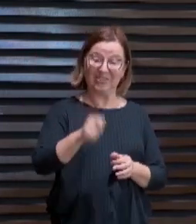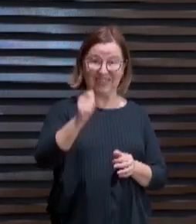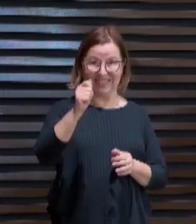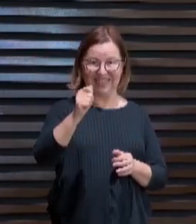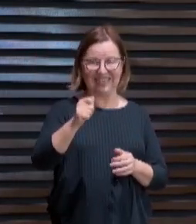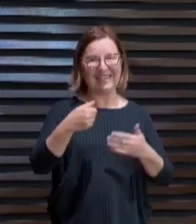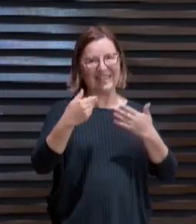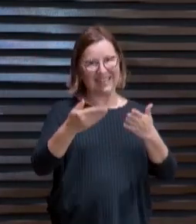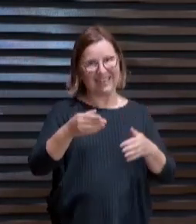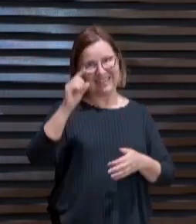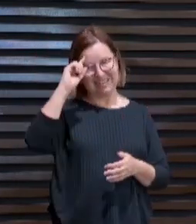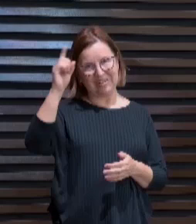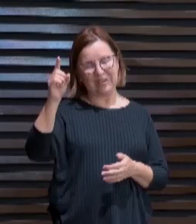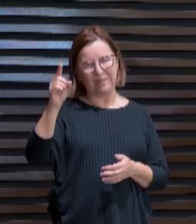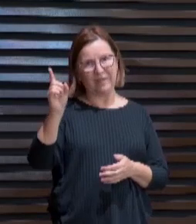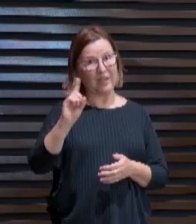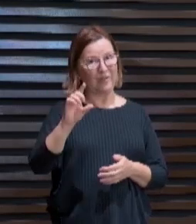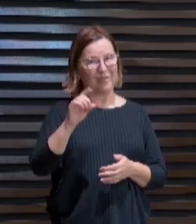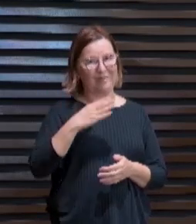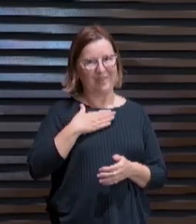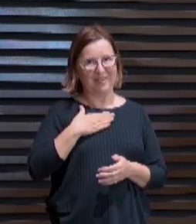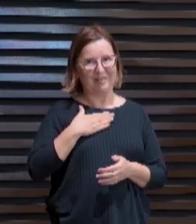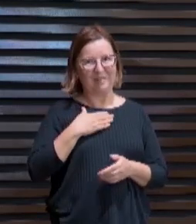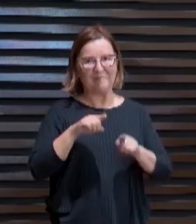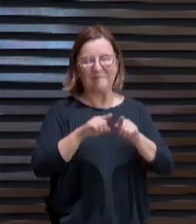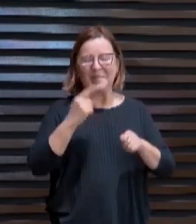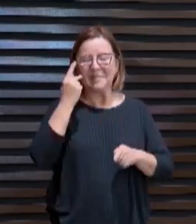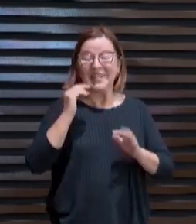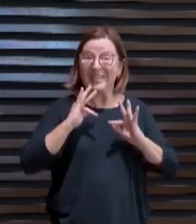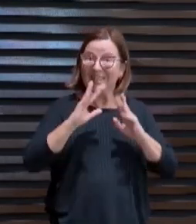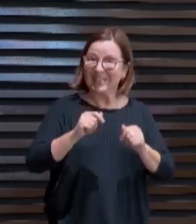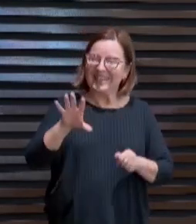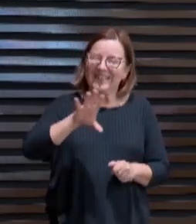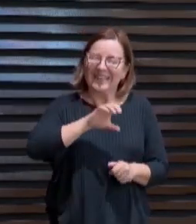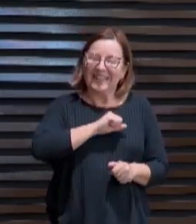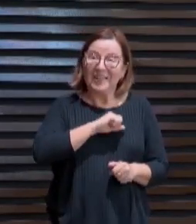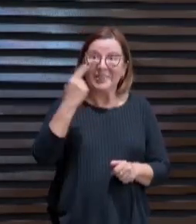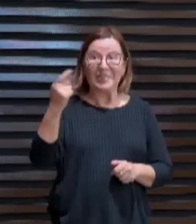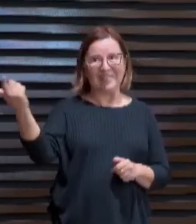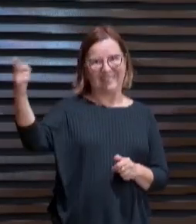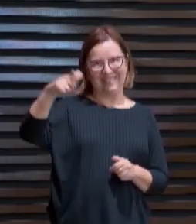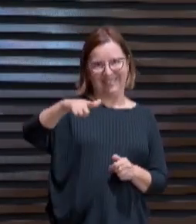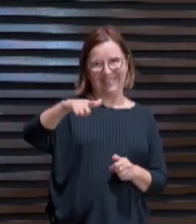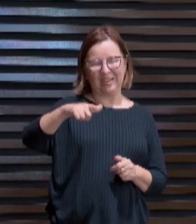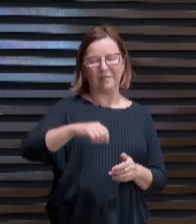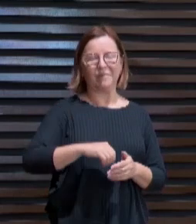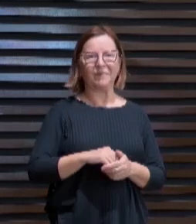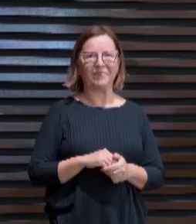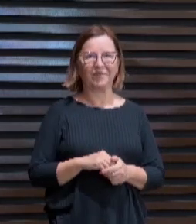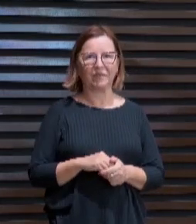somente a mim, mas também a todos quantos amam a sua vinda. Eu que nunca